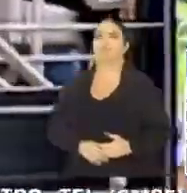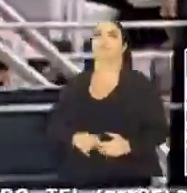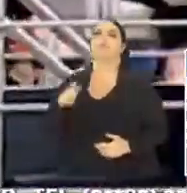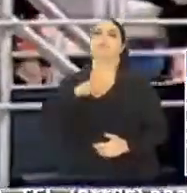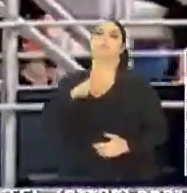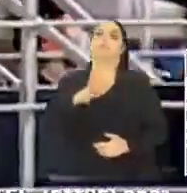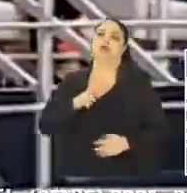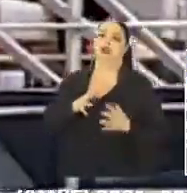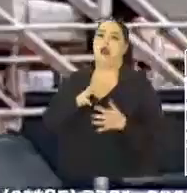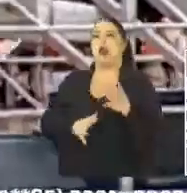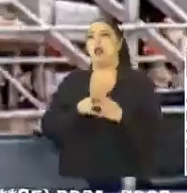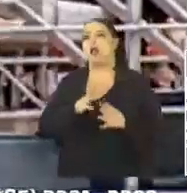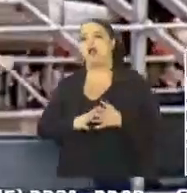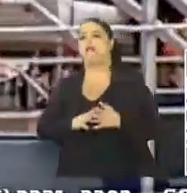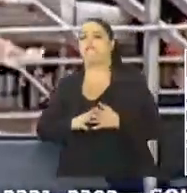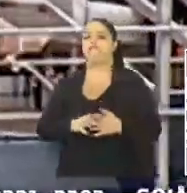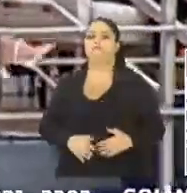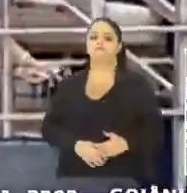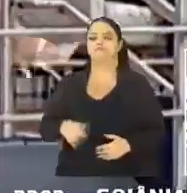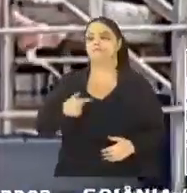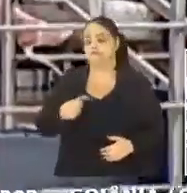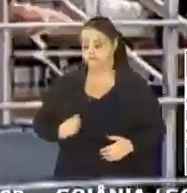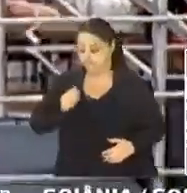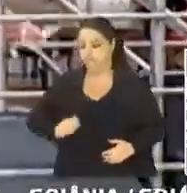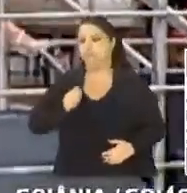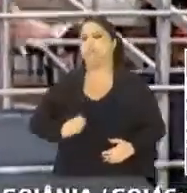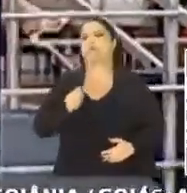aparecem obstáculos intransponíveis no nosso caminho.